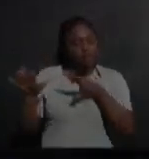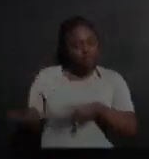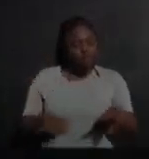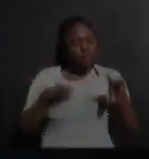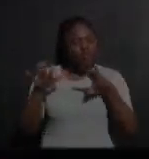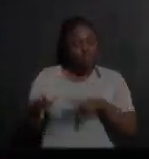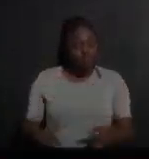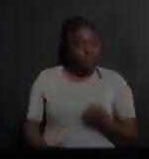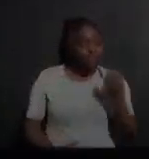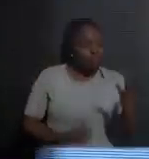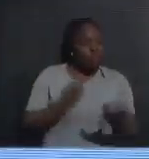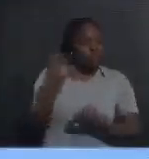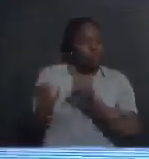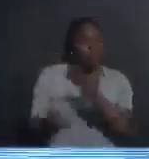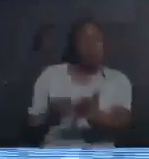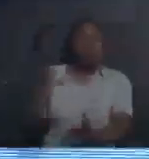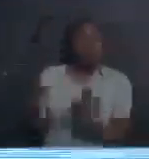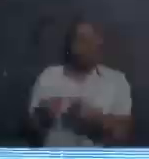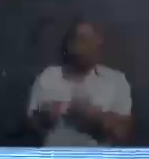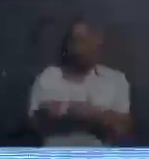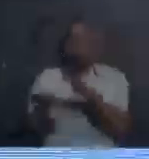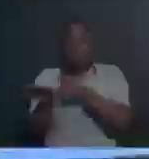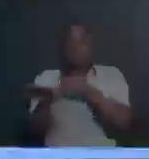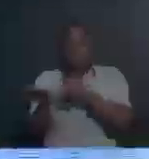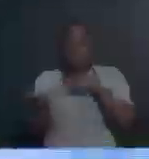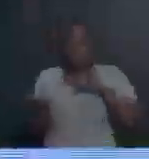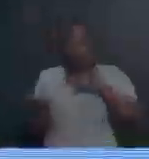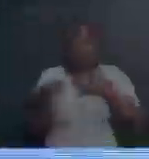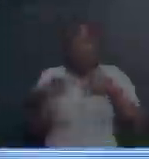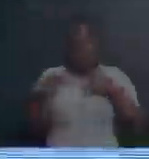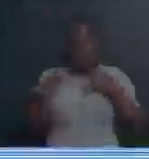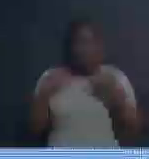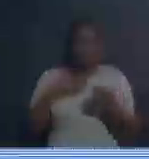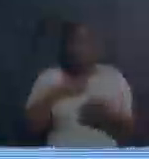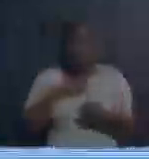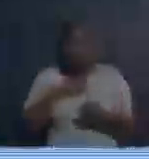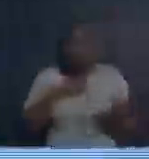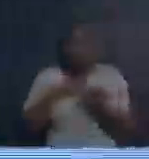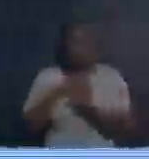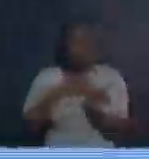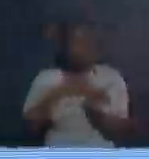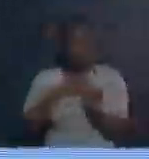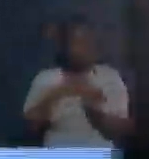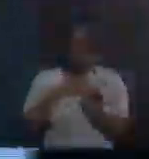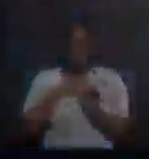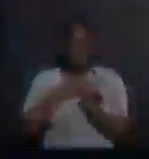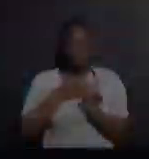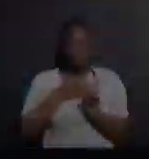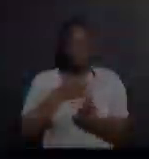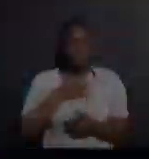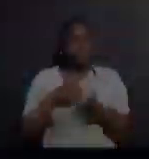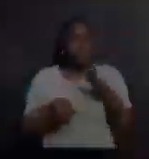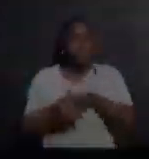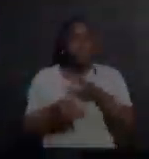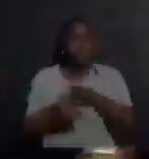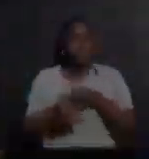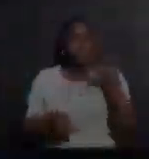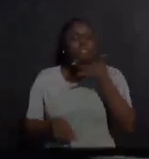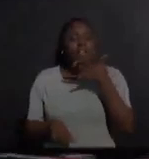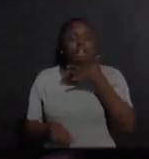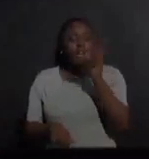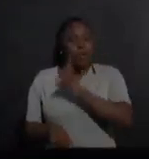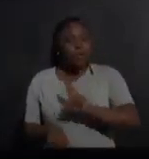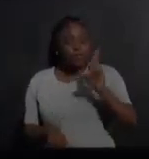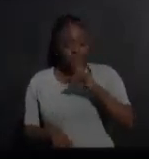alguma coisa com alguém. Por quê? Porque aqueles tênis não são meus, aquela roupa não é minha. E a coisa mais gostosa do mundo não é você usar uma roupa